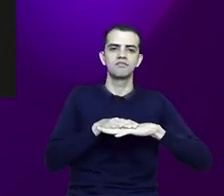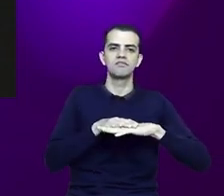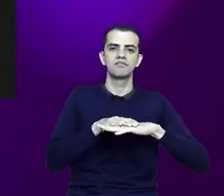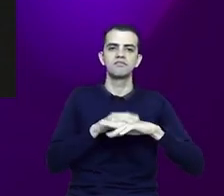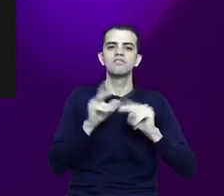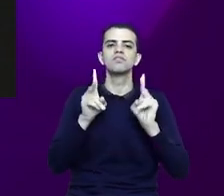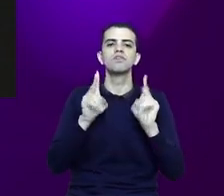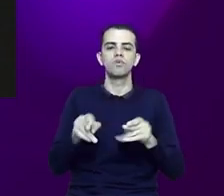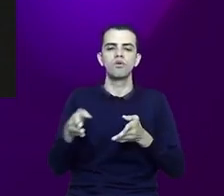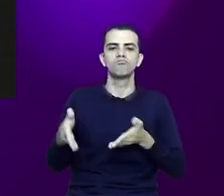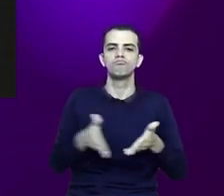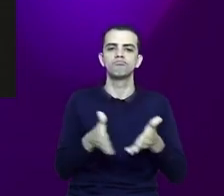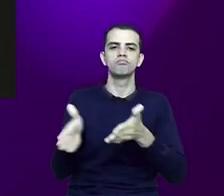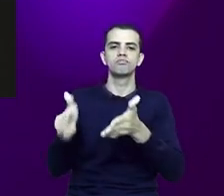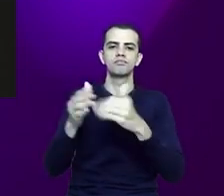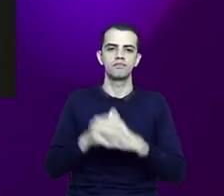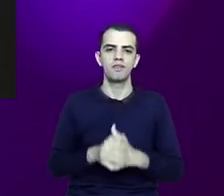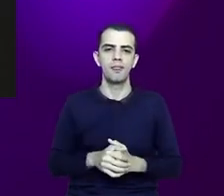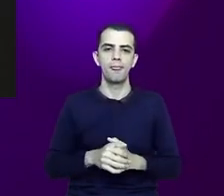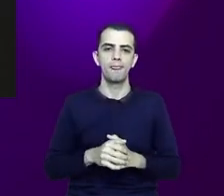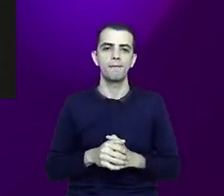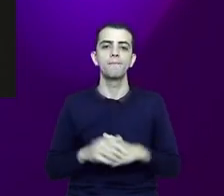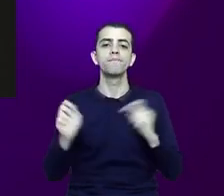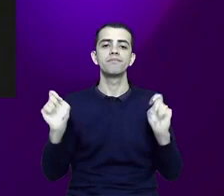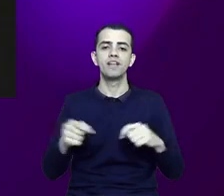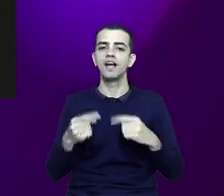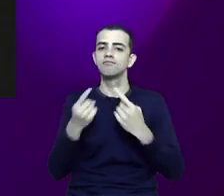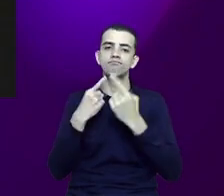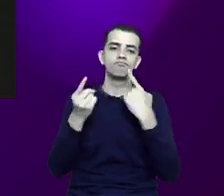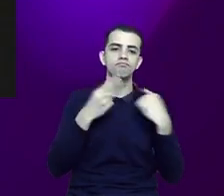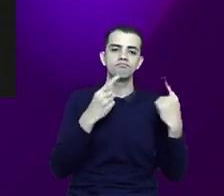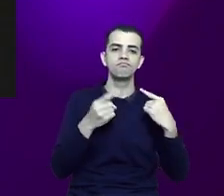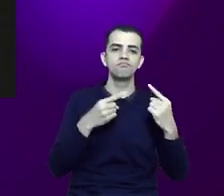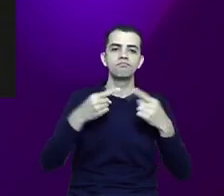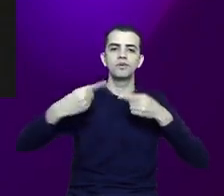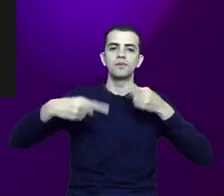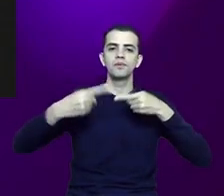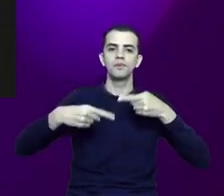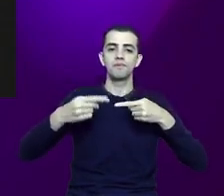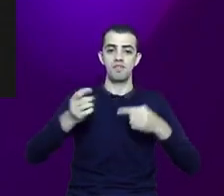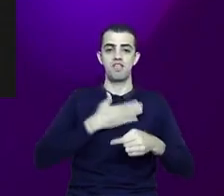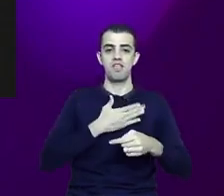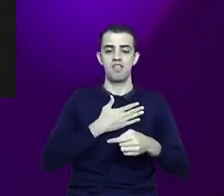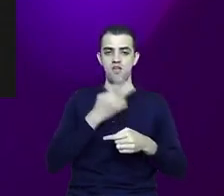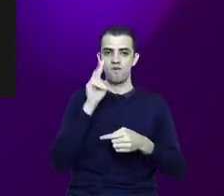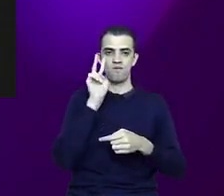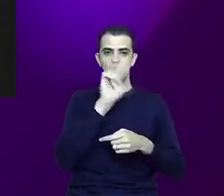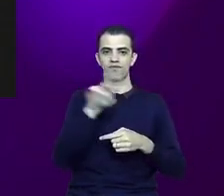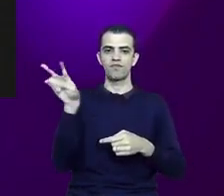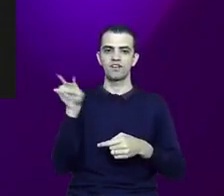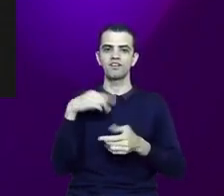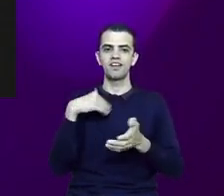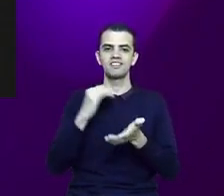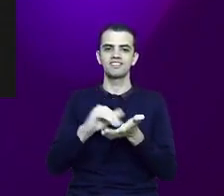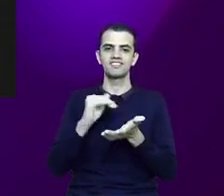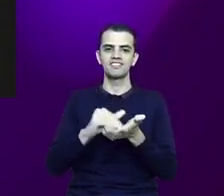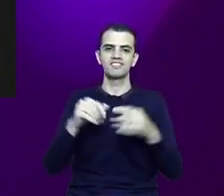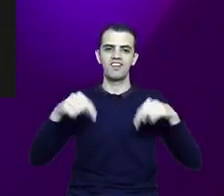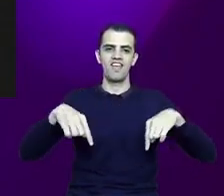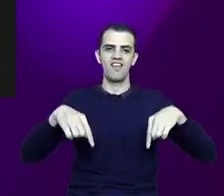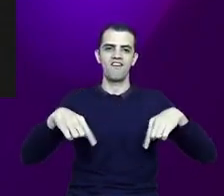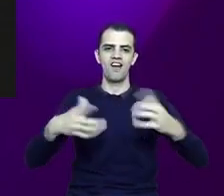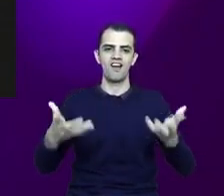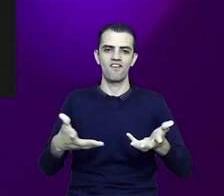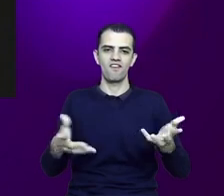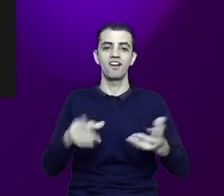cirurgia navegada. A gente consegue fazer discussão de casos. Esse aqui é o meu campo de visão, é esse escritório onde eu estou falando para vocês, e esse é um